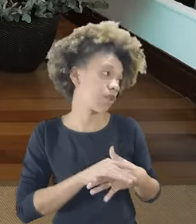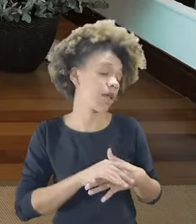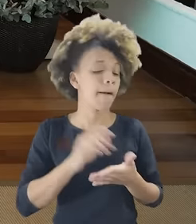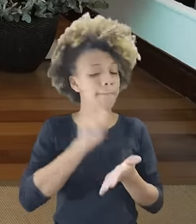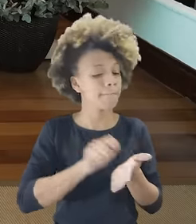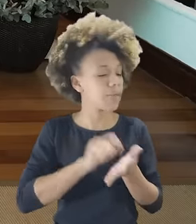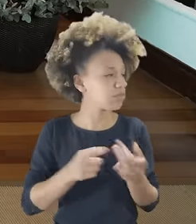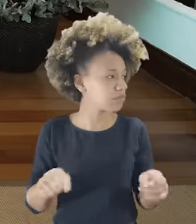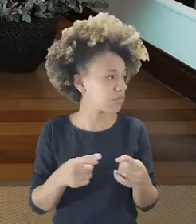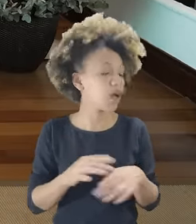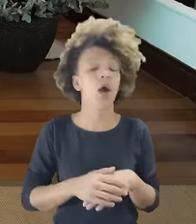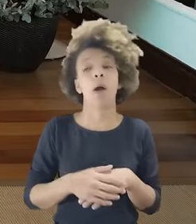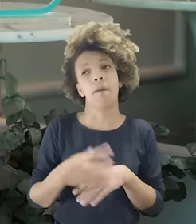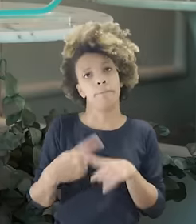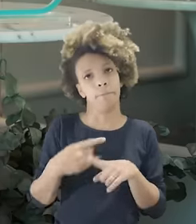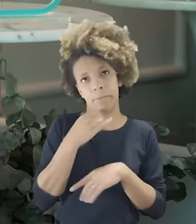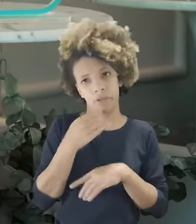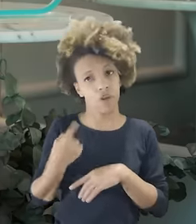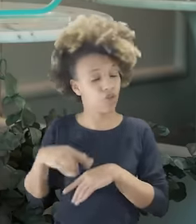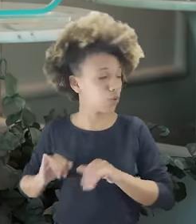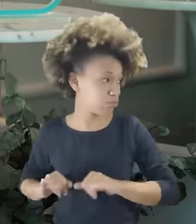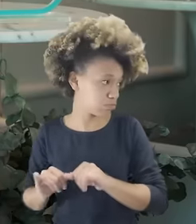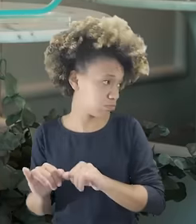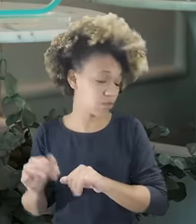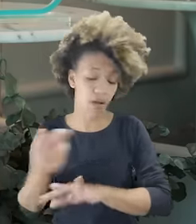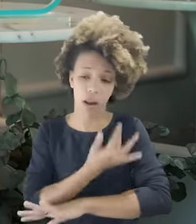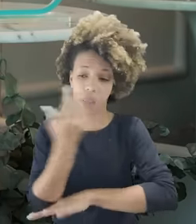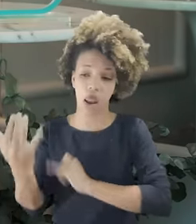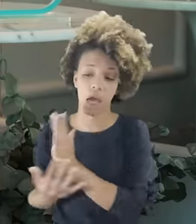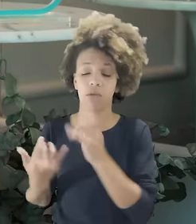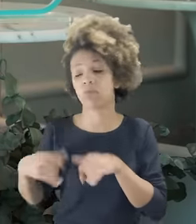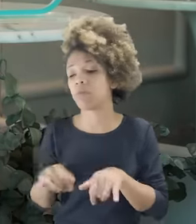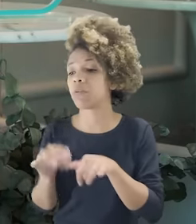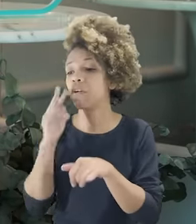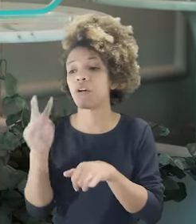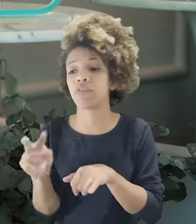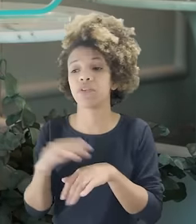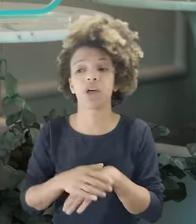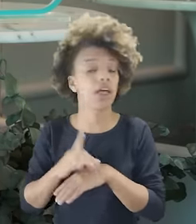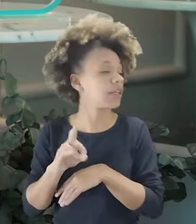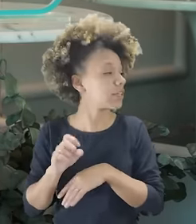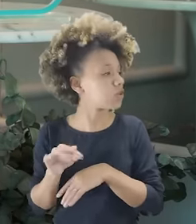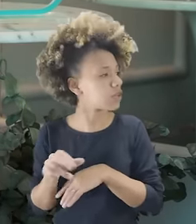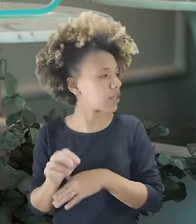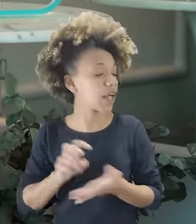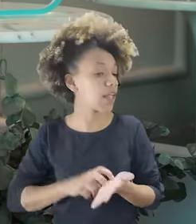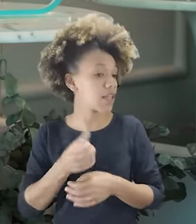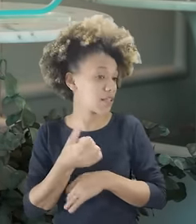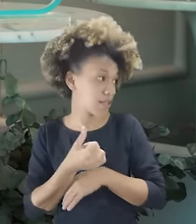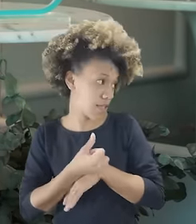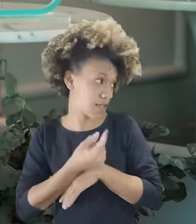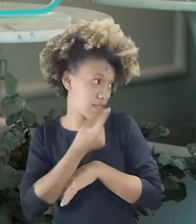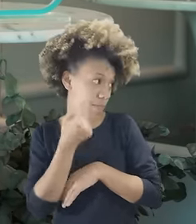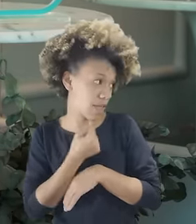para ele porque assim o dia que eu vou no hortifruti e eu vejo Sei lá eu o cara do Detonautas 6:30